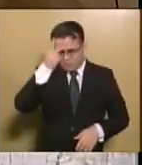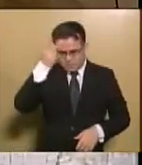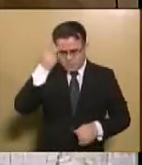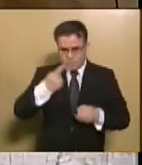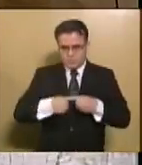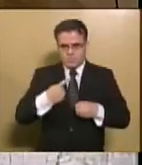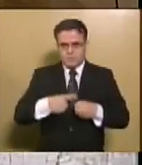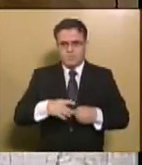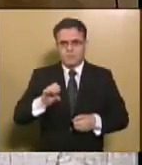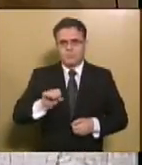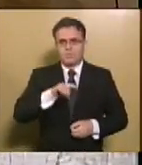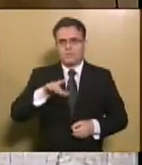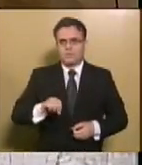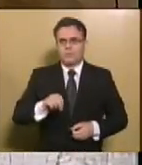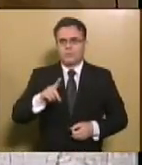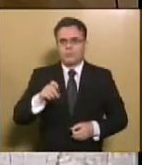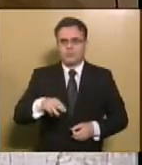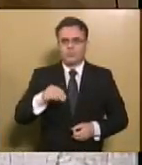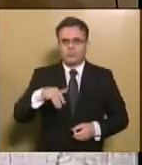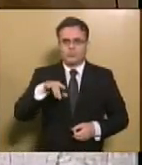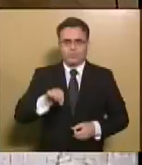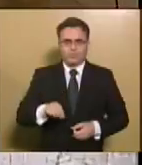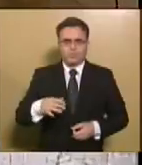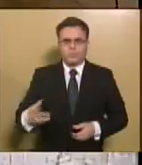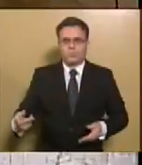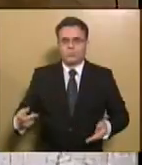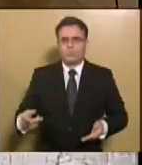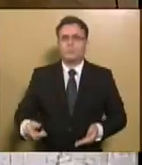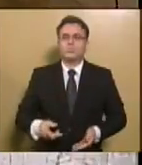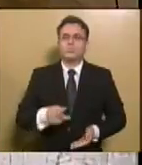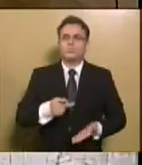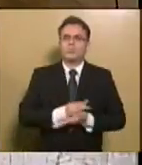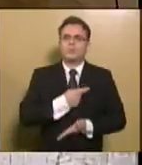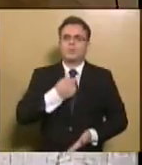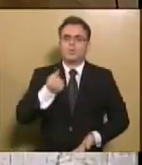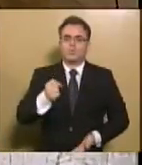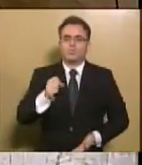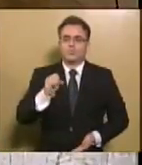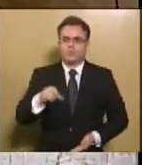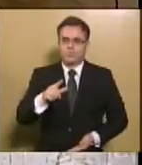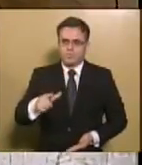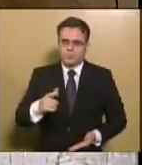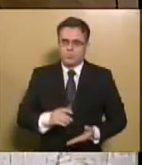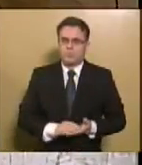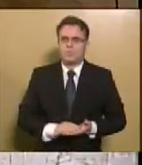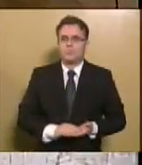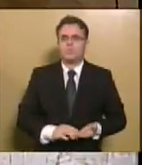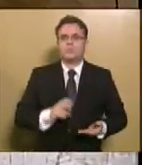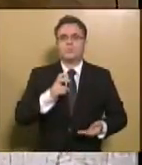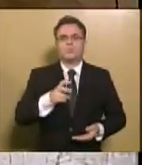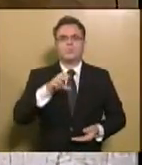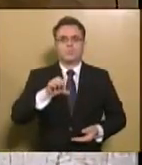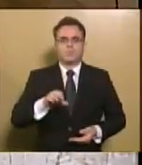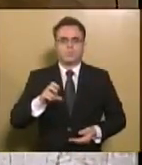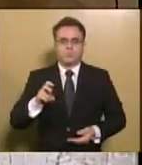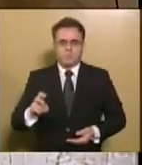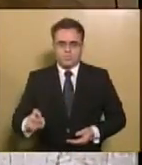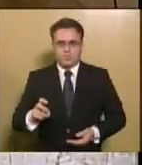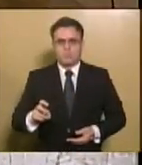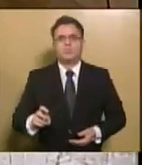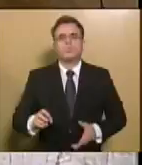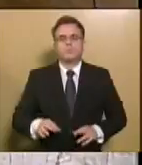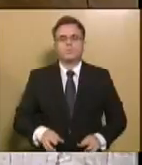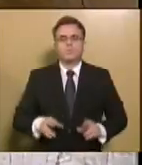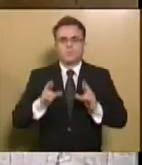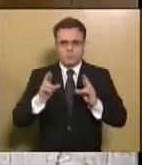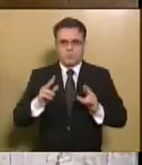pelo transcurso do seu aniversário, que ocorreu no dia 8 de julho. Requerimento de número 595, de autoria dos